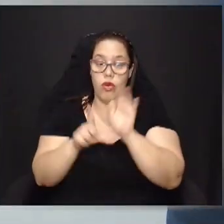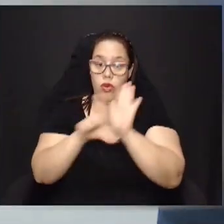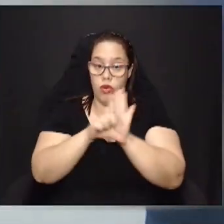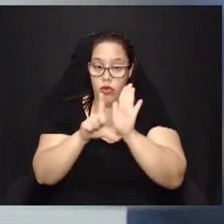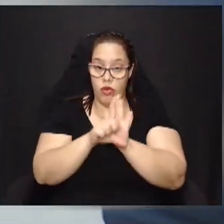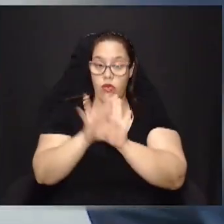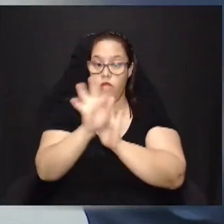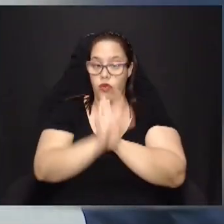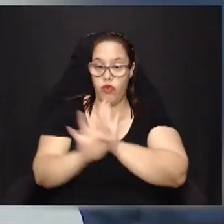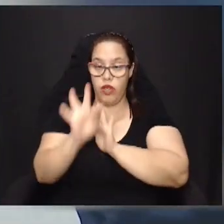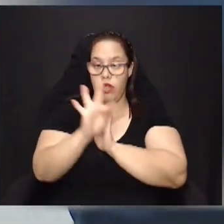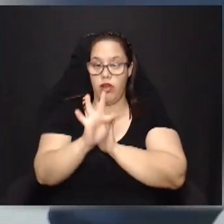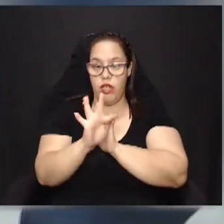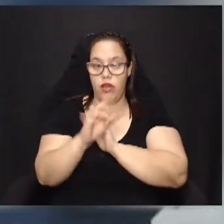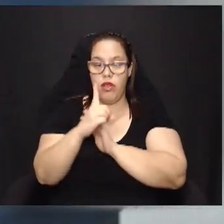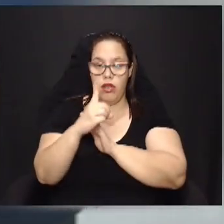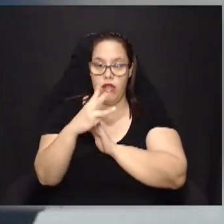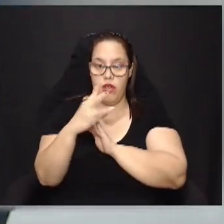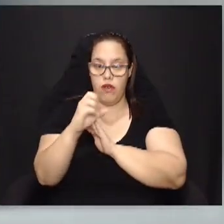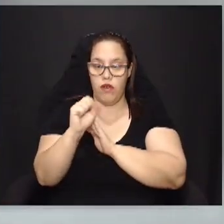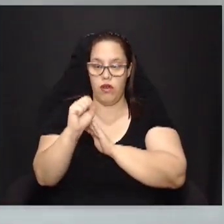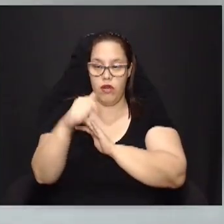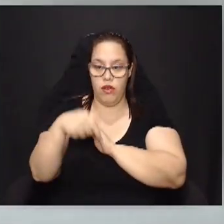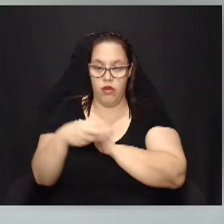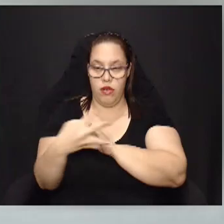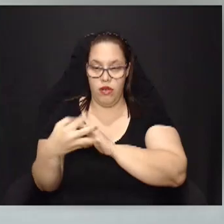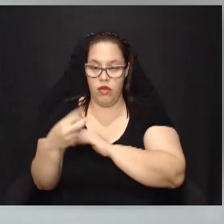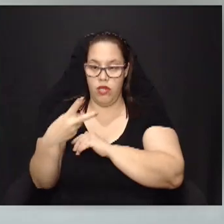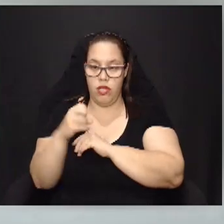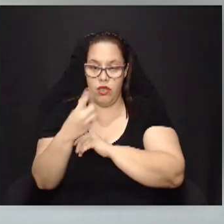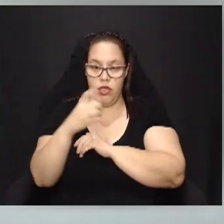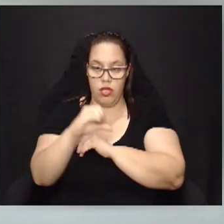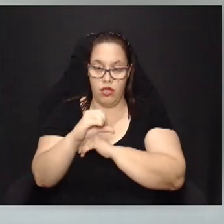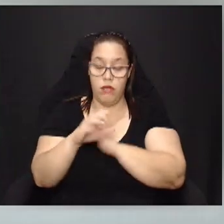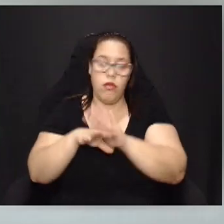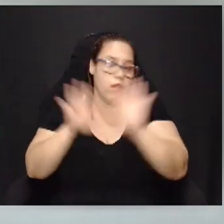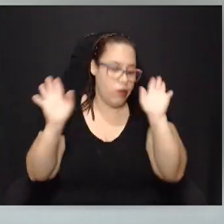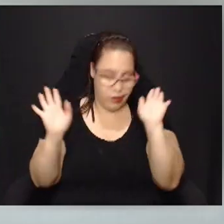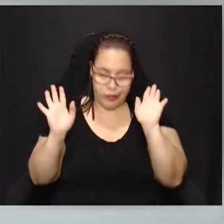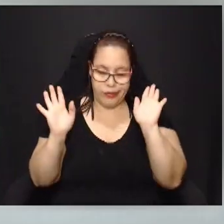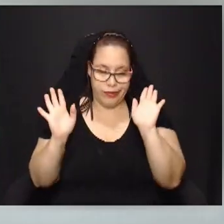Lei 13.874 de 2019, enfim, algo que vem dar